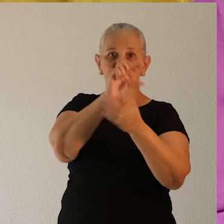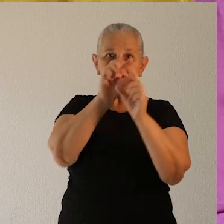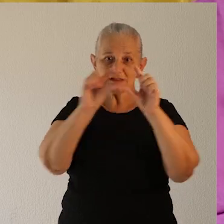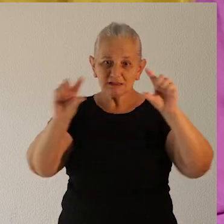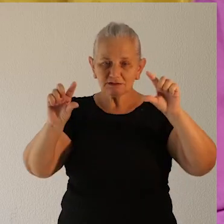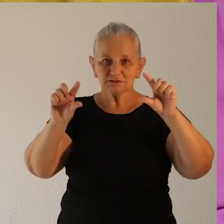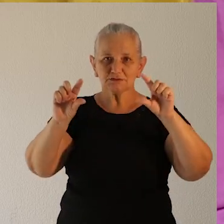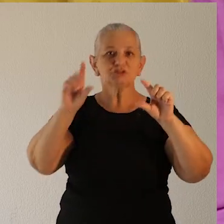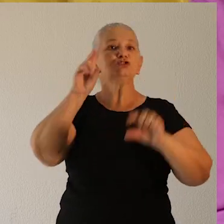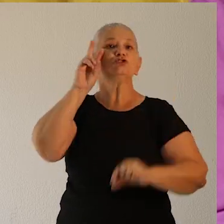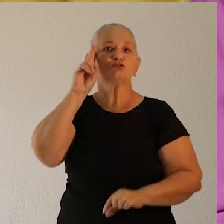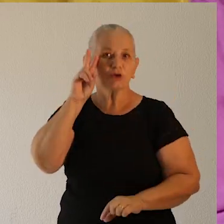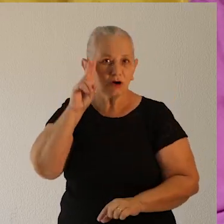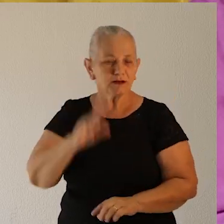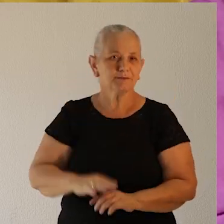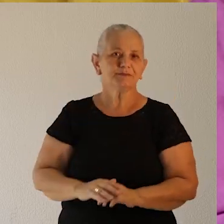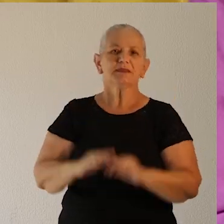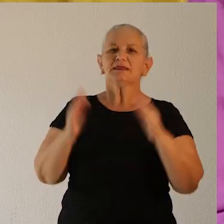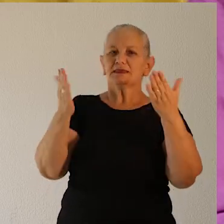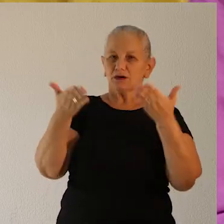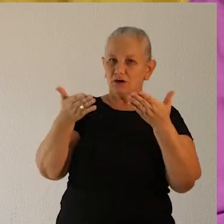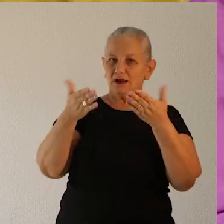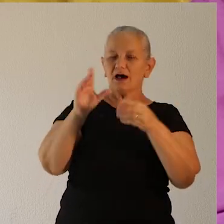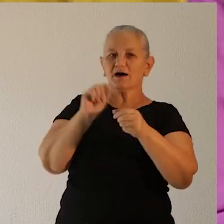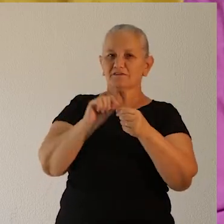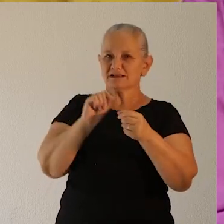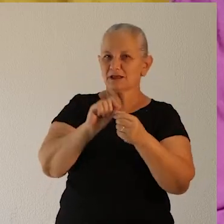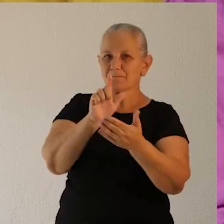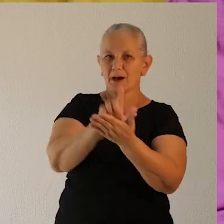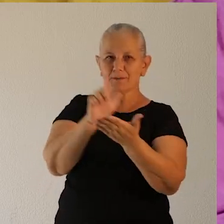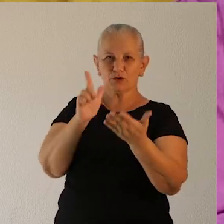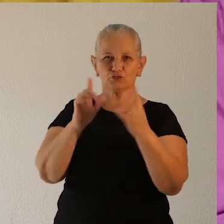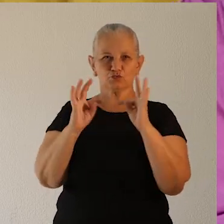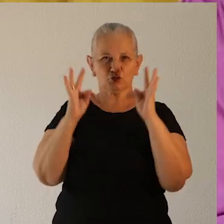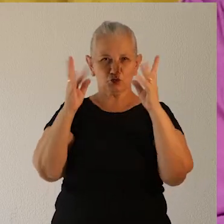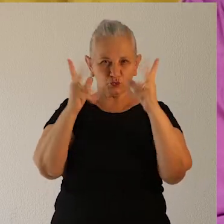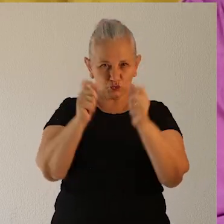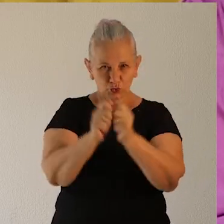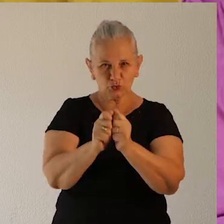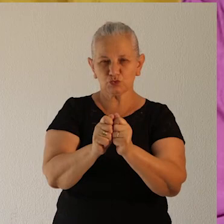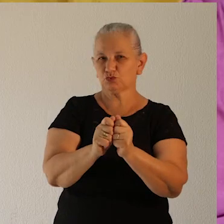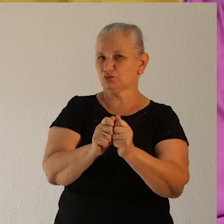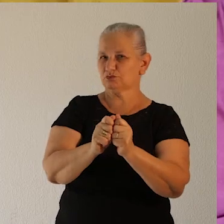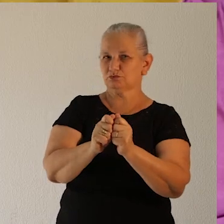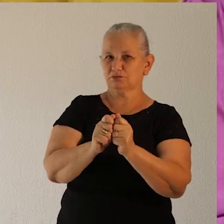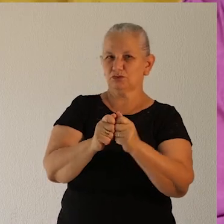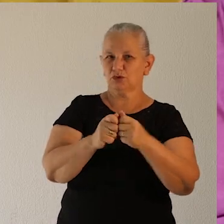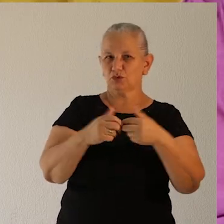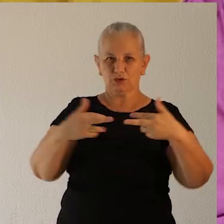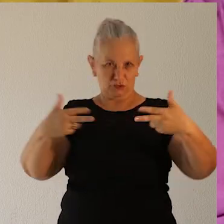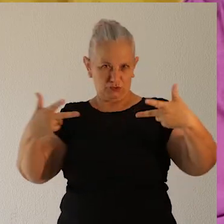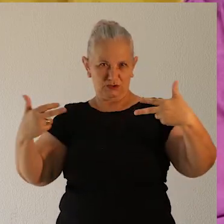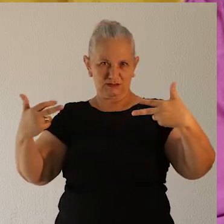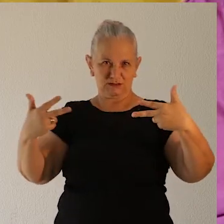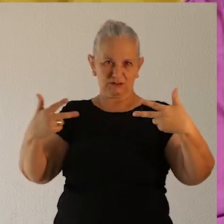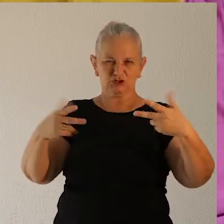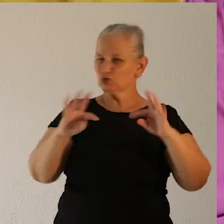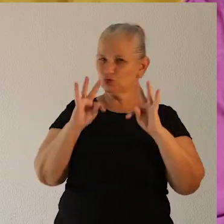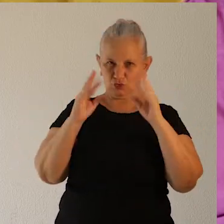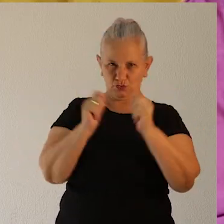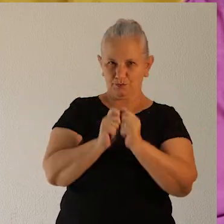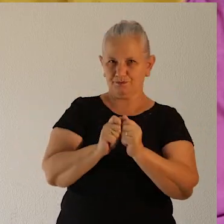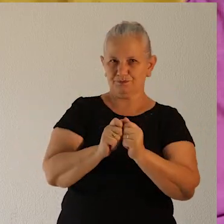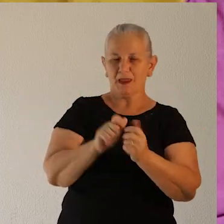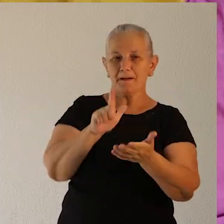da história. O Edu agora vai fazer, tem papel de todo tipo para vocês. Tem papel de todo tipo, ó. Tem papel de todo tipo e